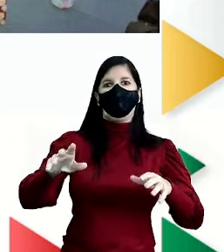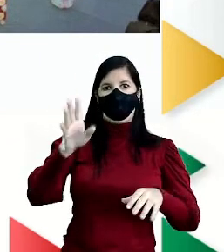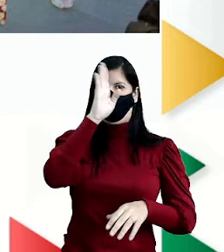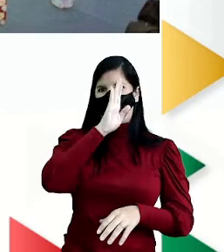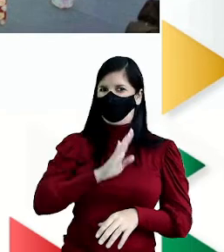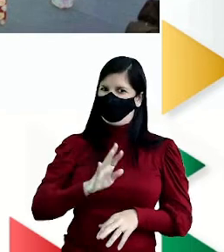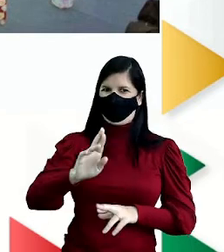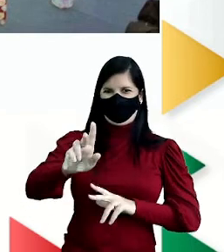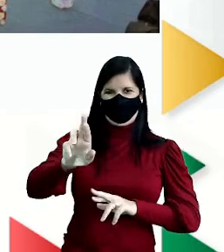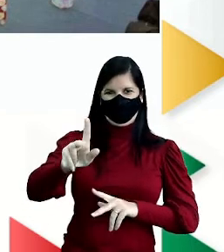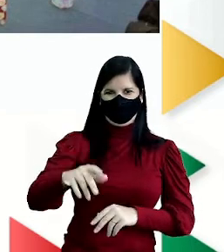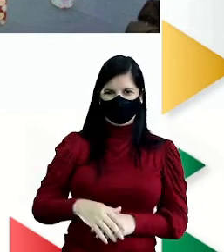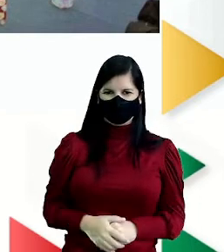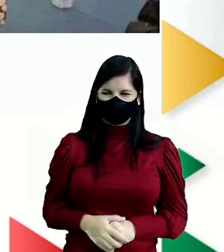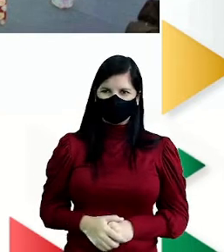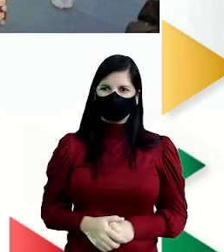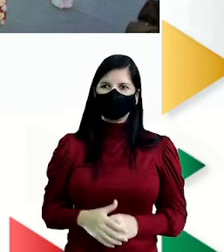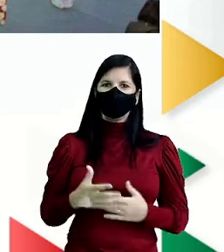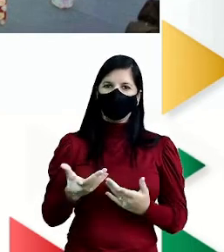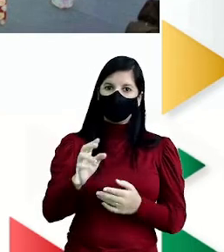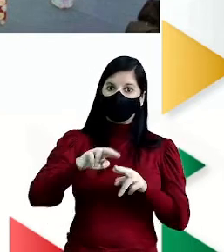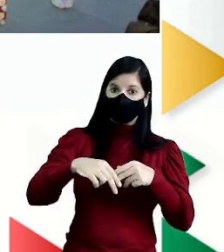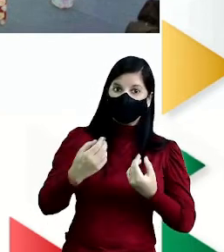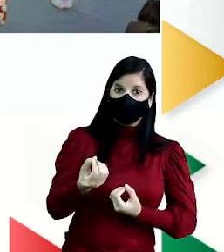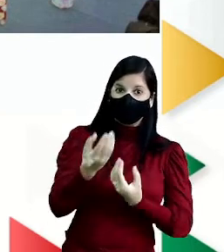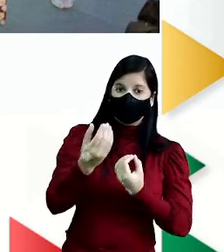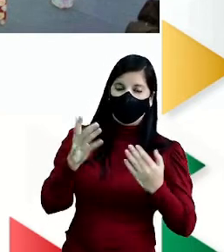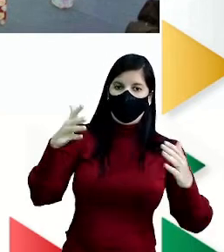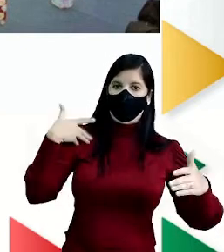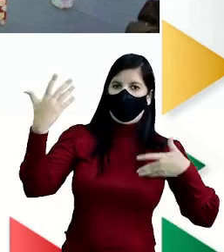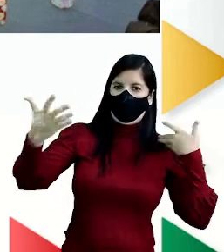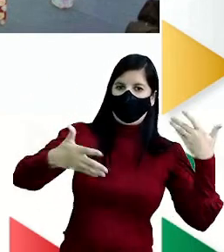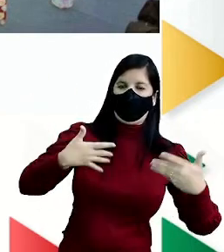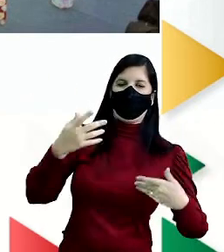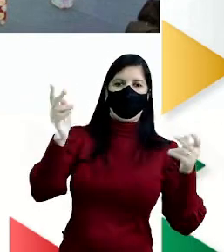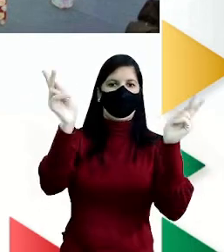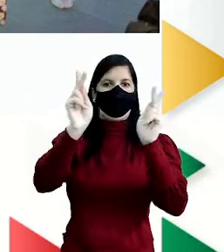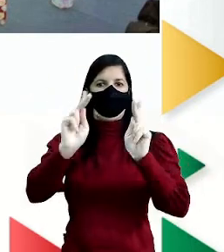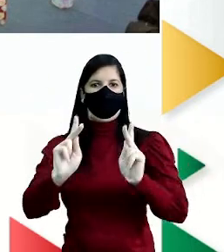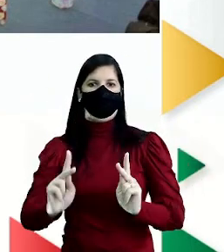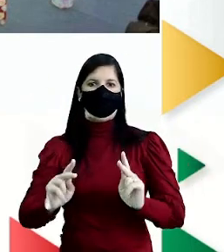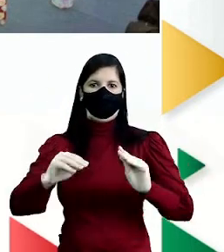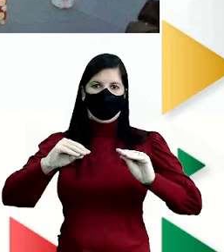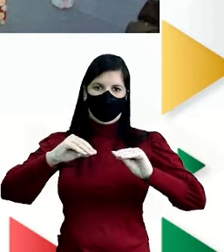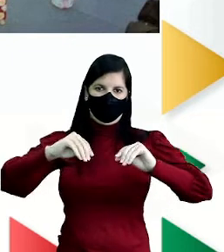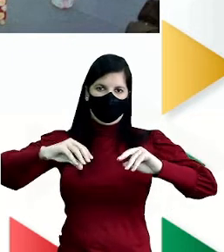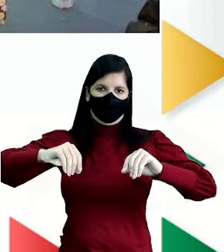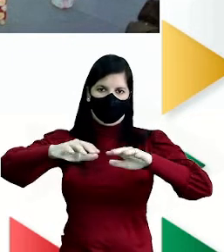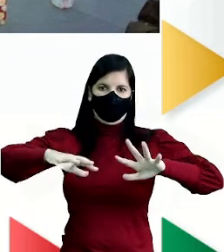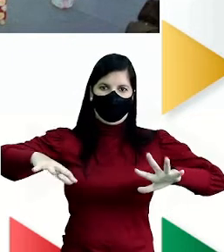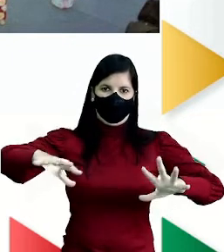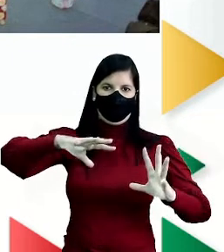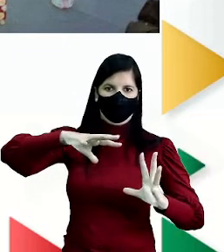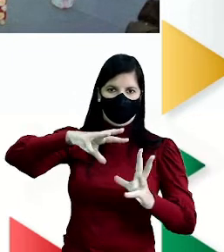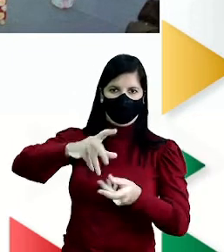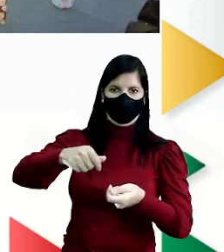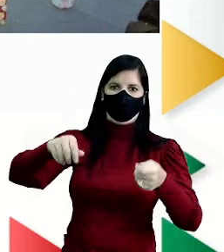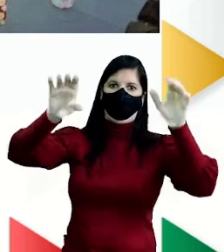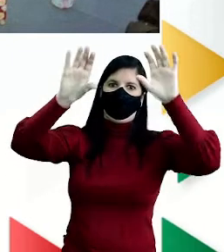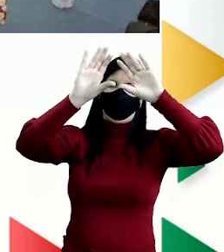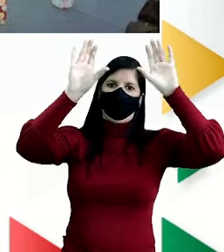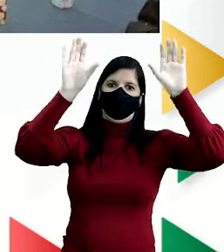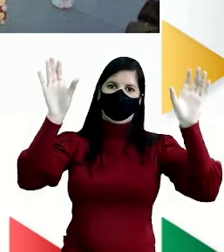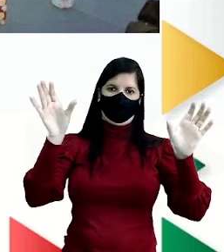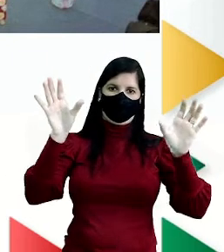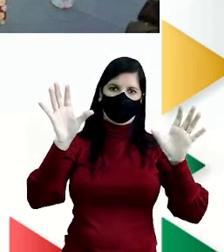Então, o Bon Odori justamente ele expressa a alegria e a paz entre a terra e o céu, né? Agora o